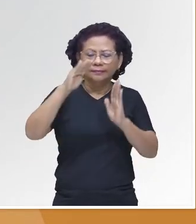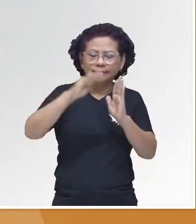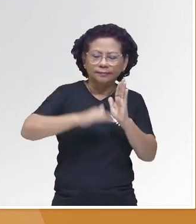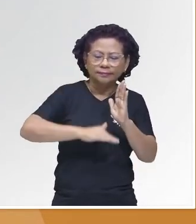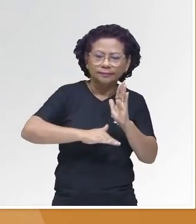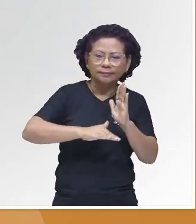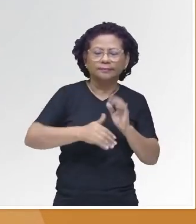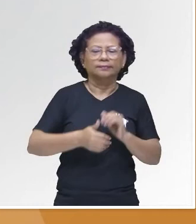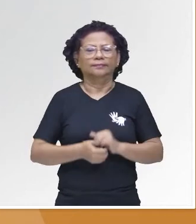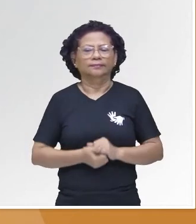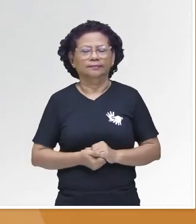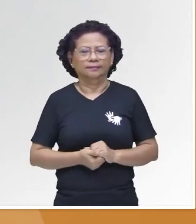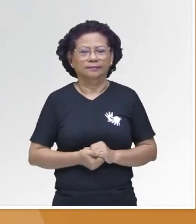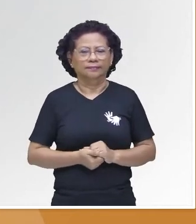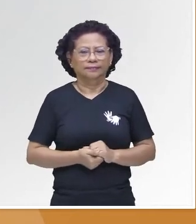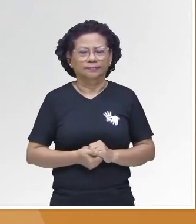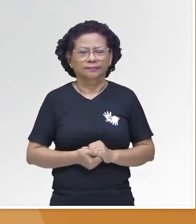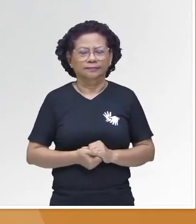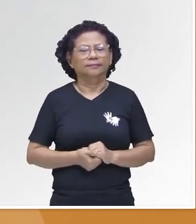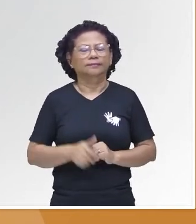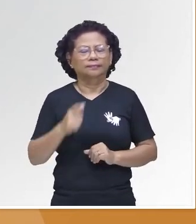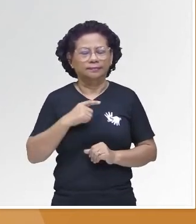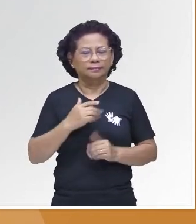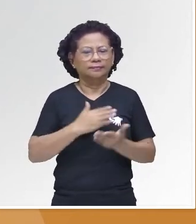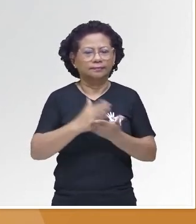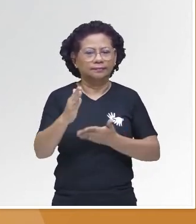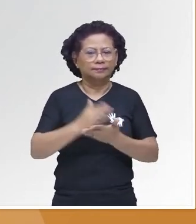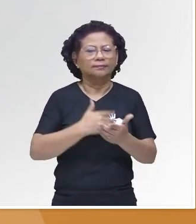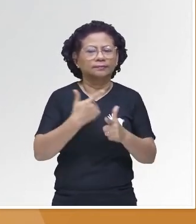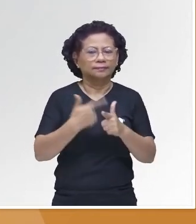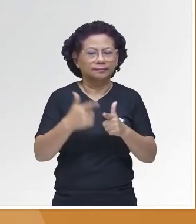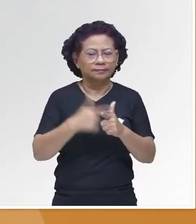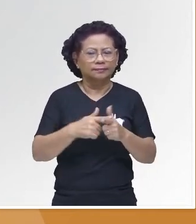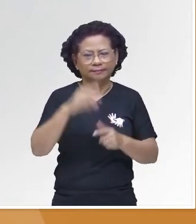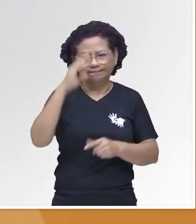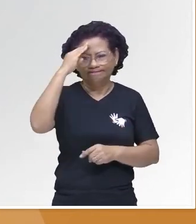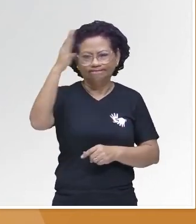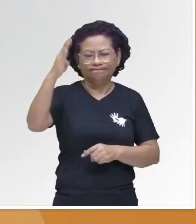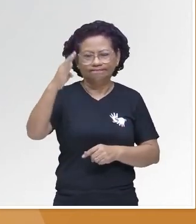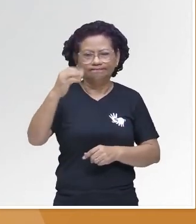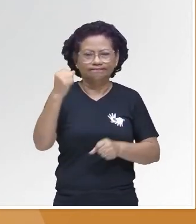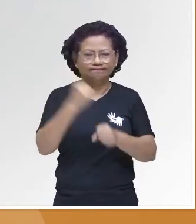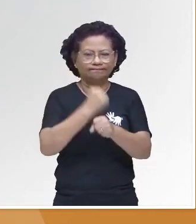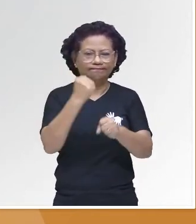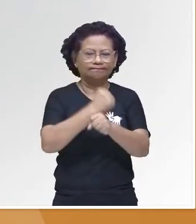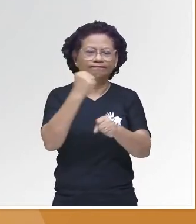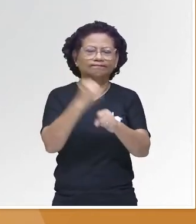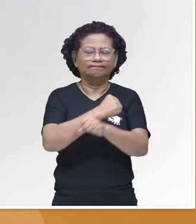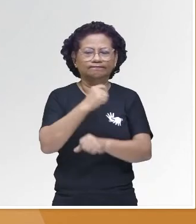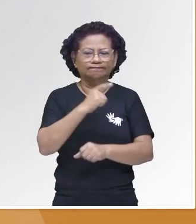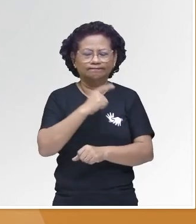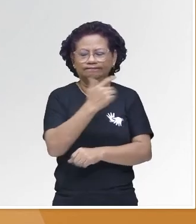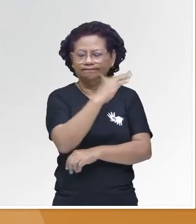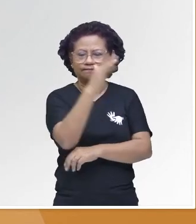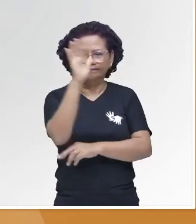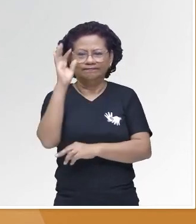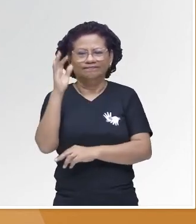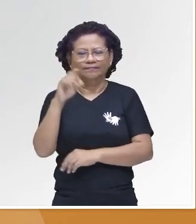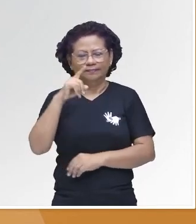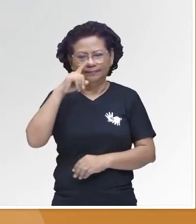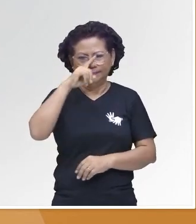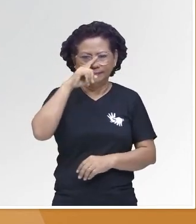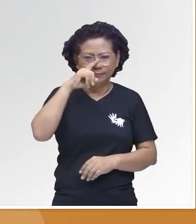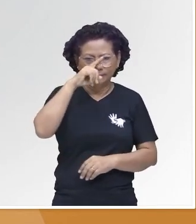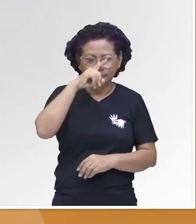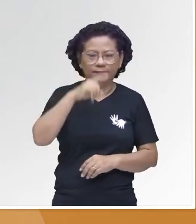Só que tem alguns problemas, né? Principalmente no momento da sua construção. São alguns impactos ambientais, como por